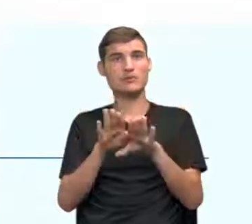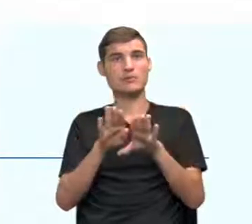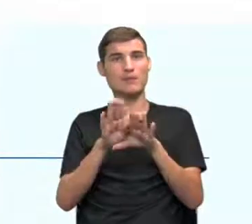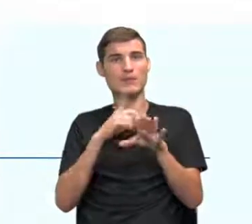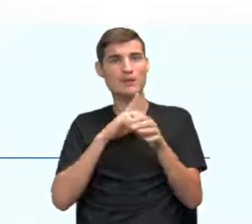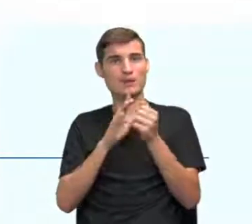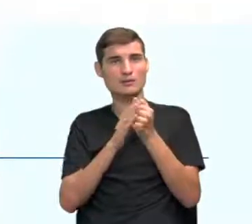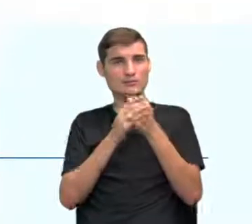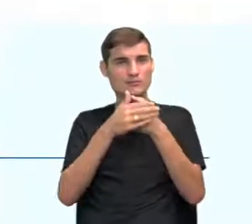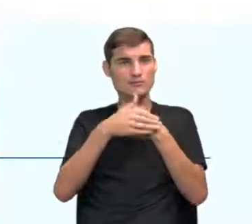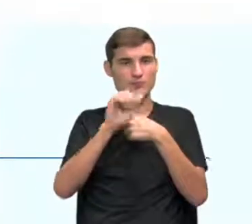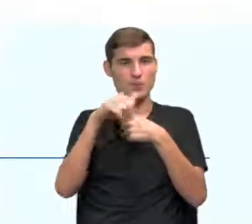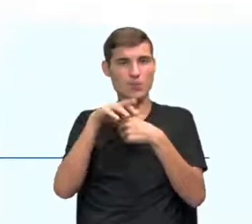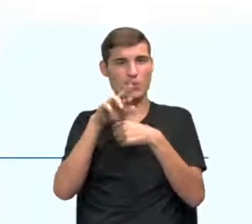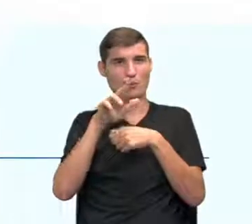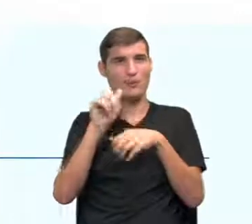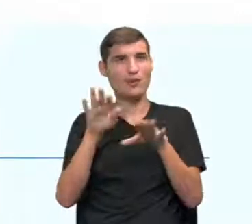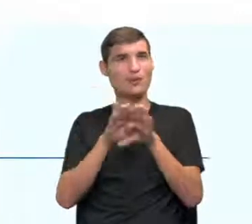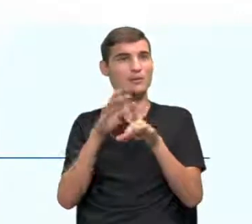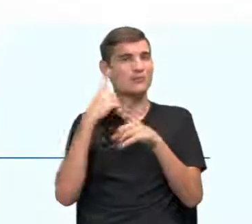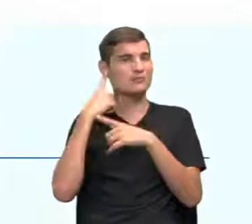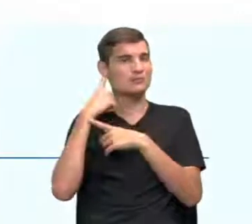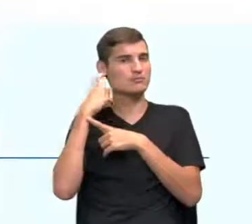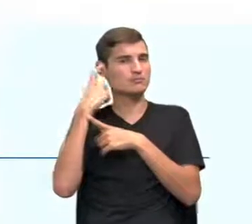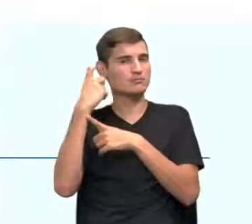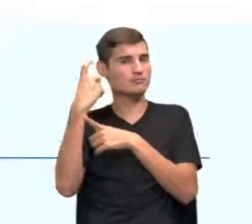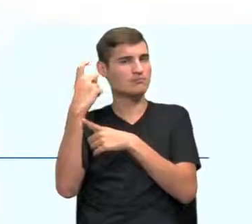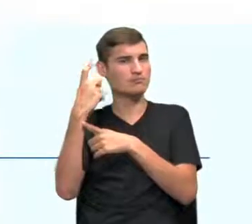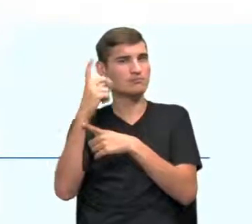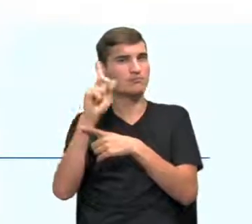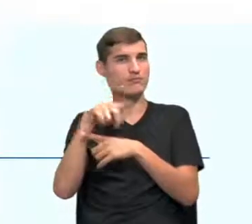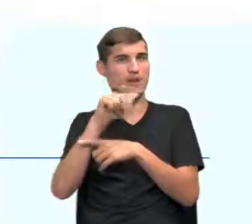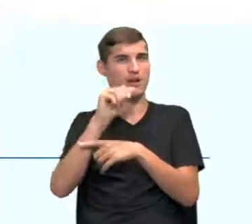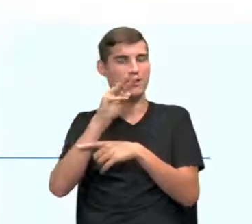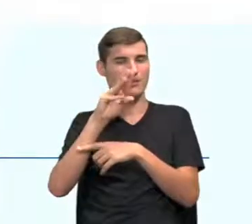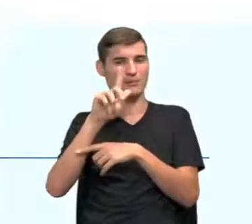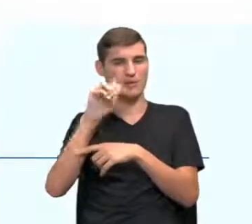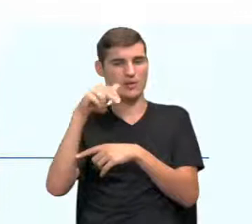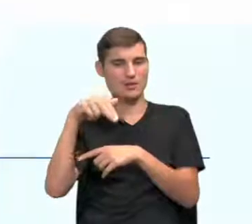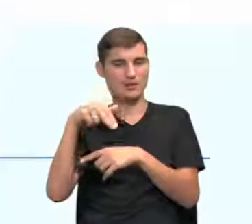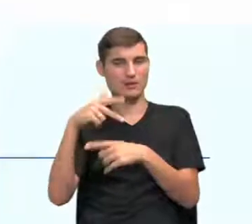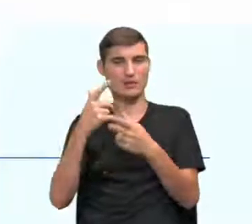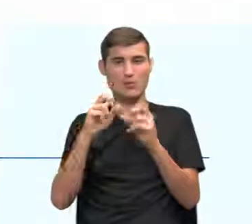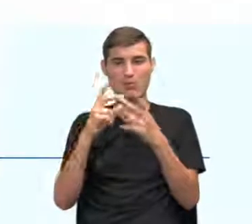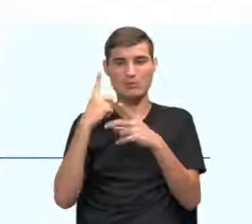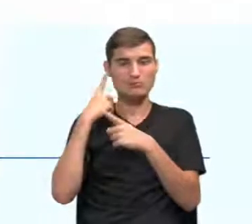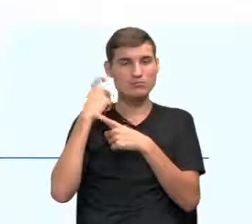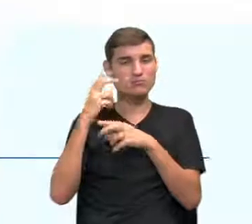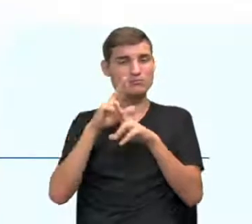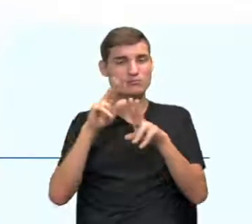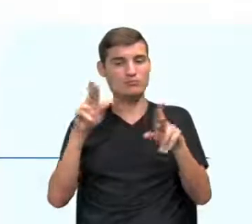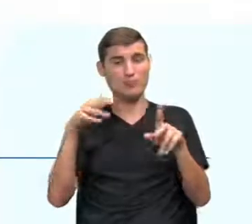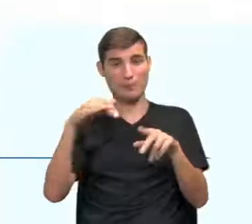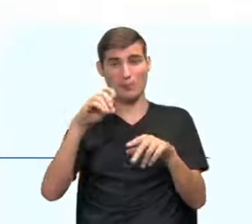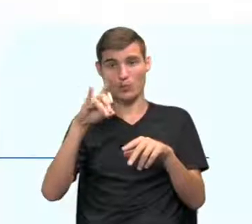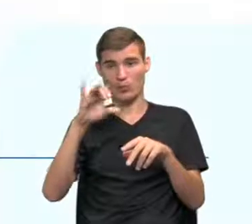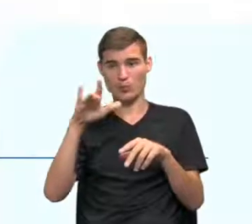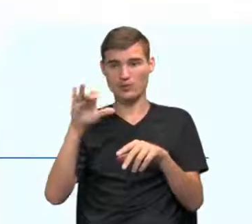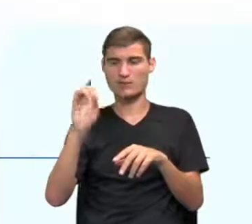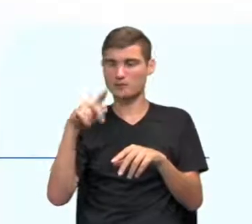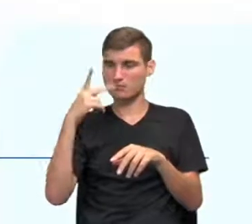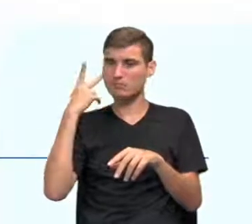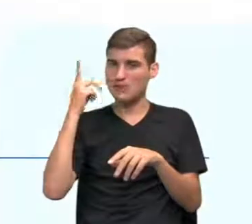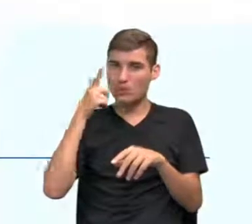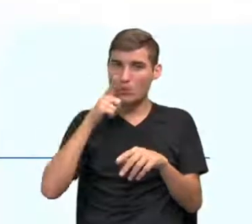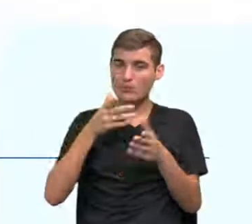sombreamento, lidar com o ruído aditivo, digamos, da WGN, ou algum outro ruído. A modulação serve muito bem para